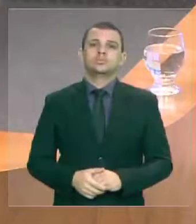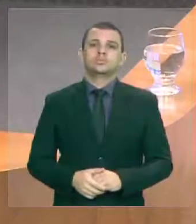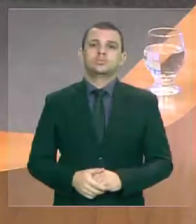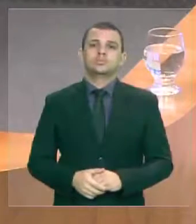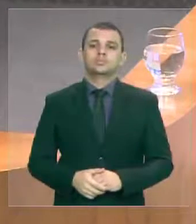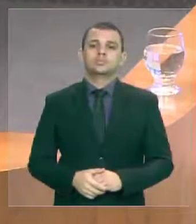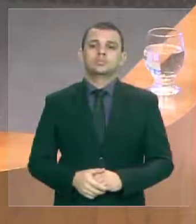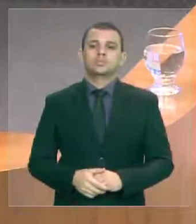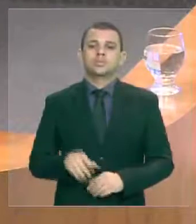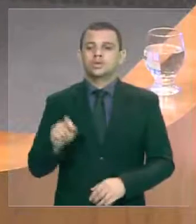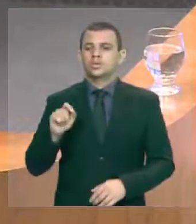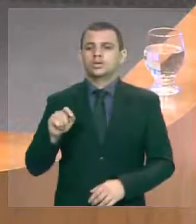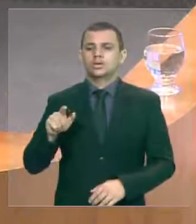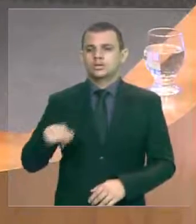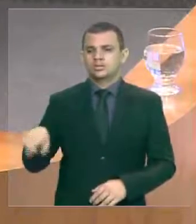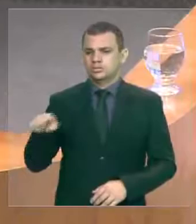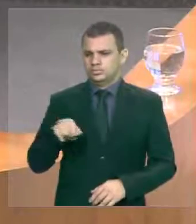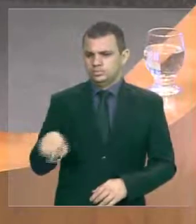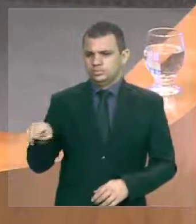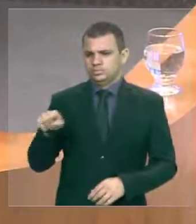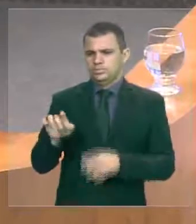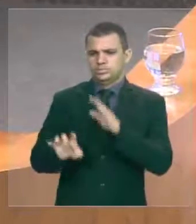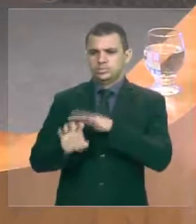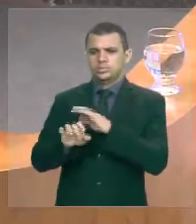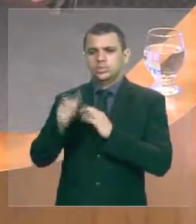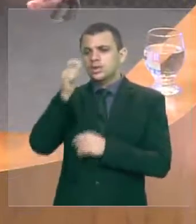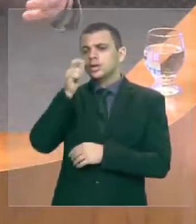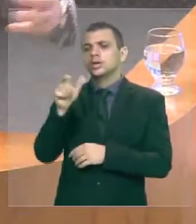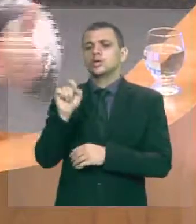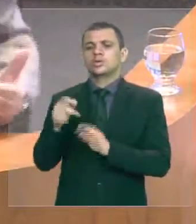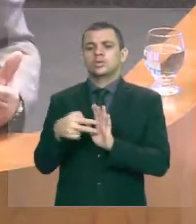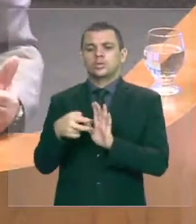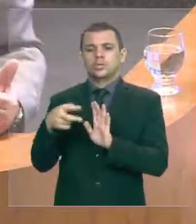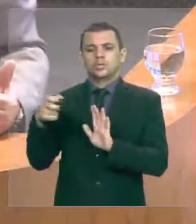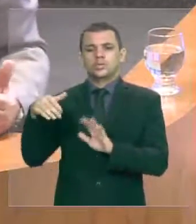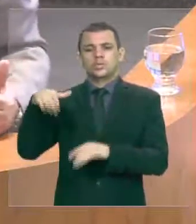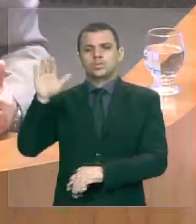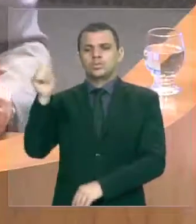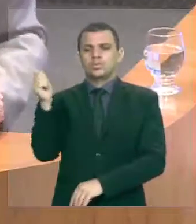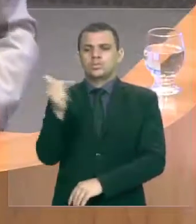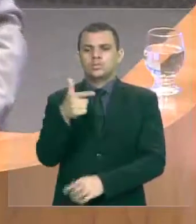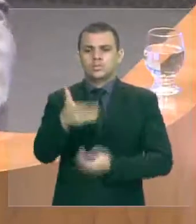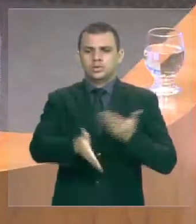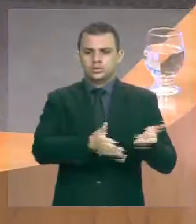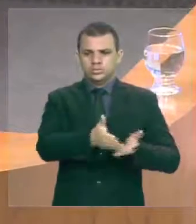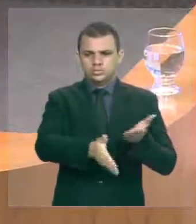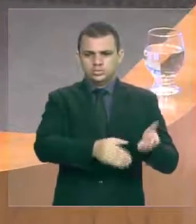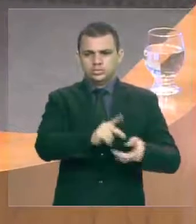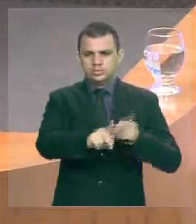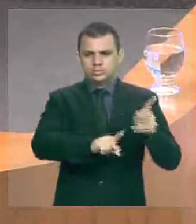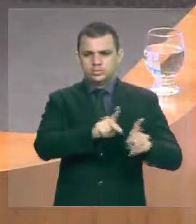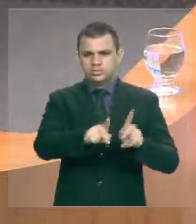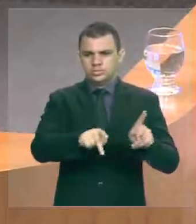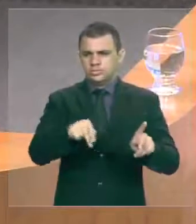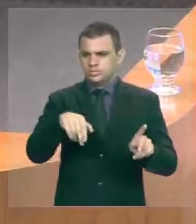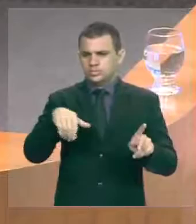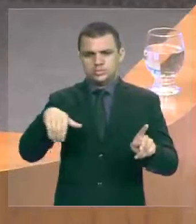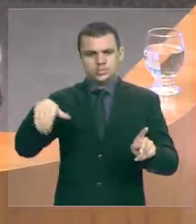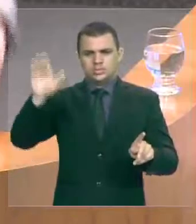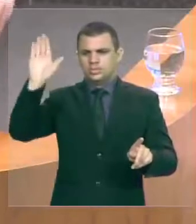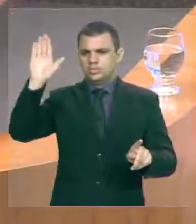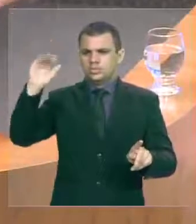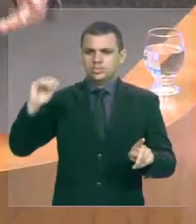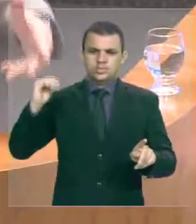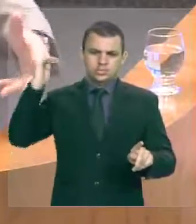O lucro acima do cidadão, mas muito acima.